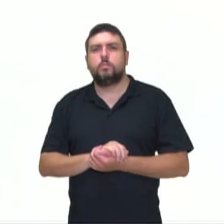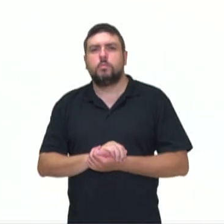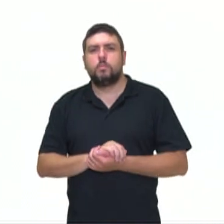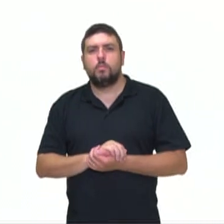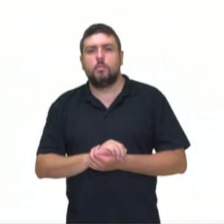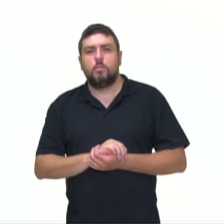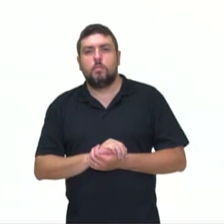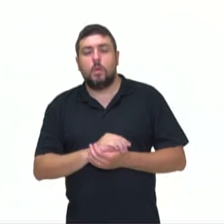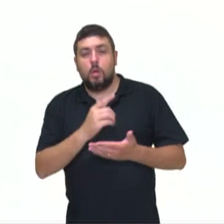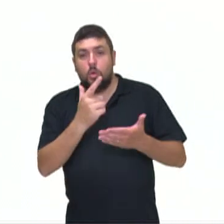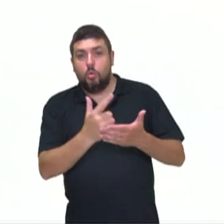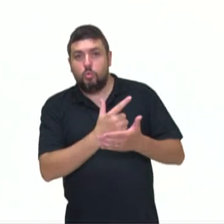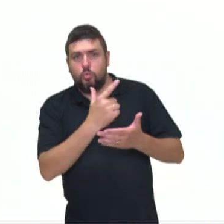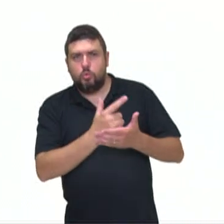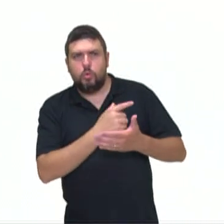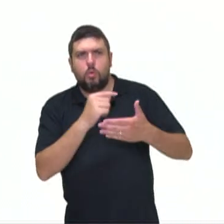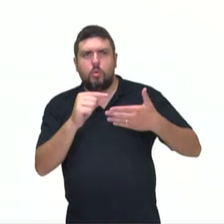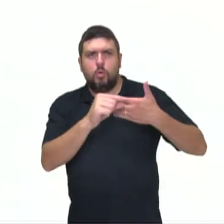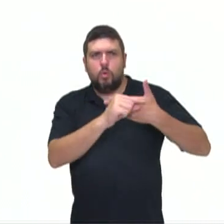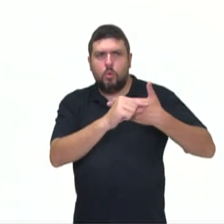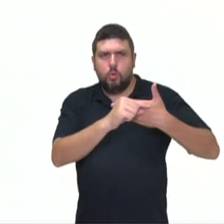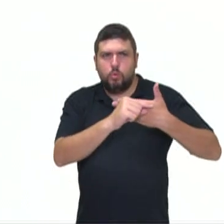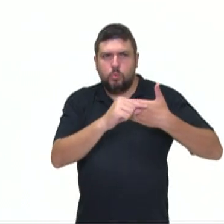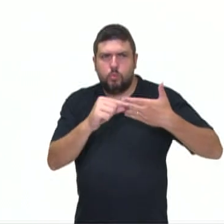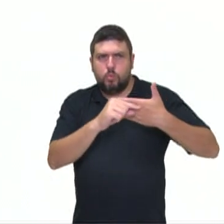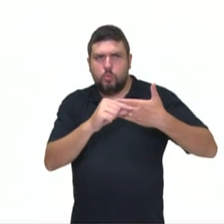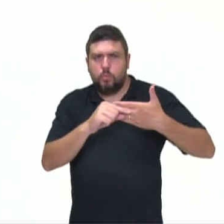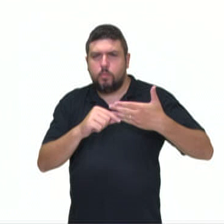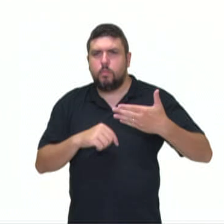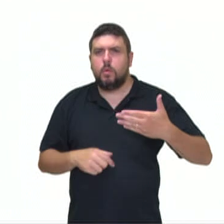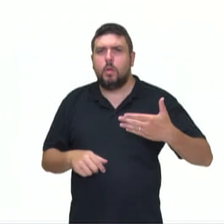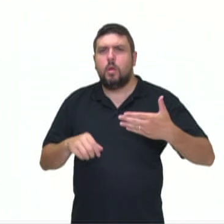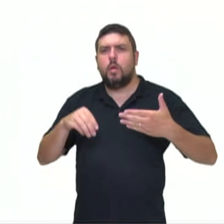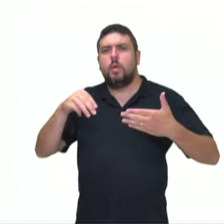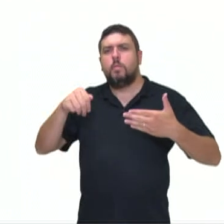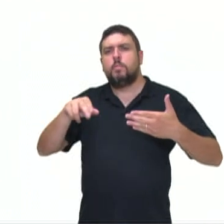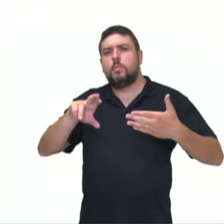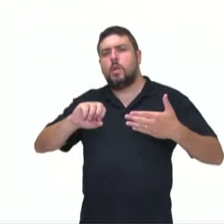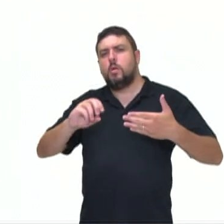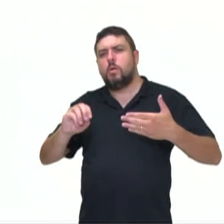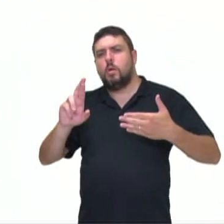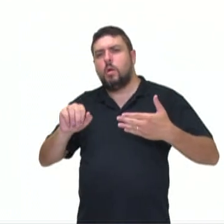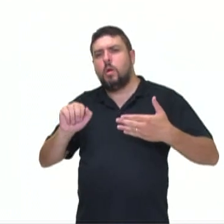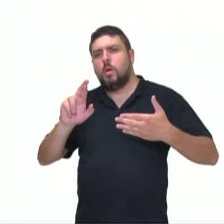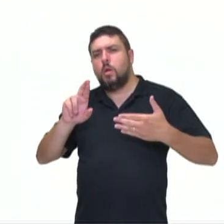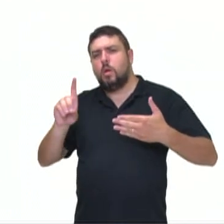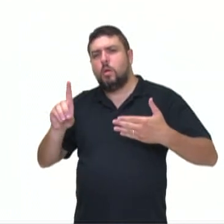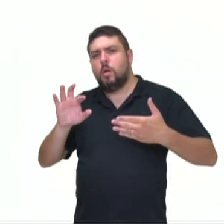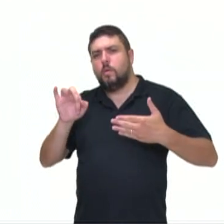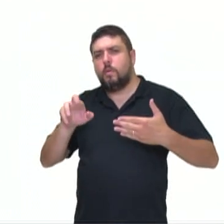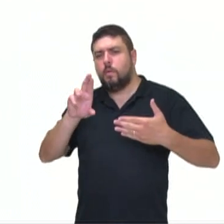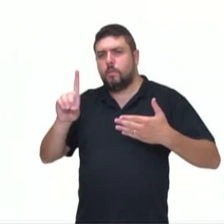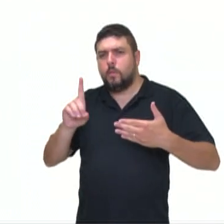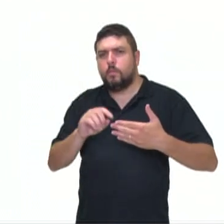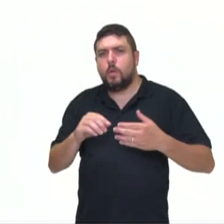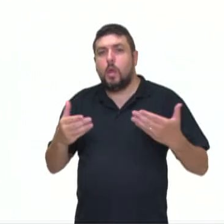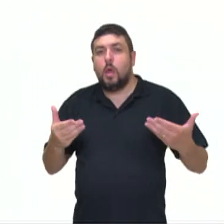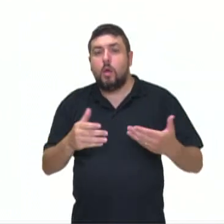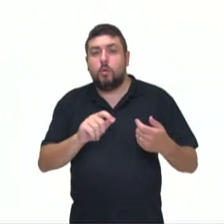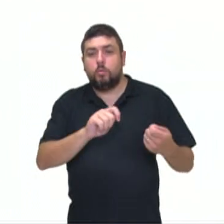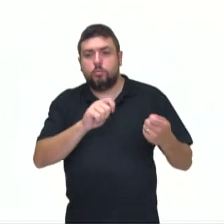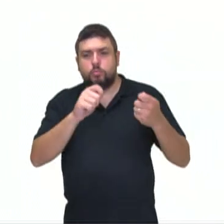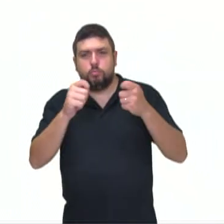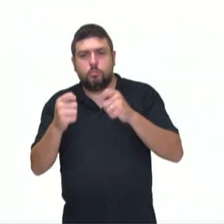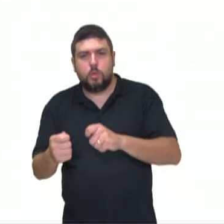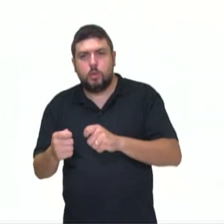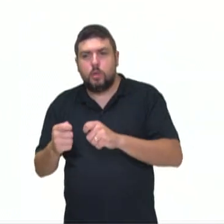Antônio Skármeta, que Michael Redford levou ao cinema em 1994, ganha agora uma edição ilustrada